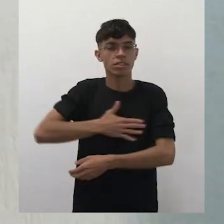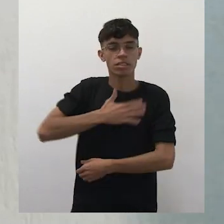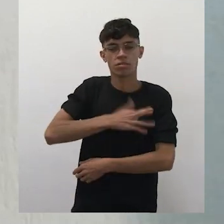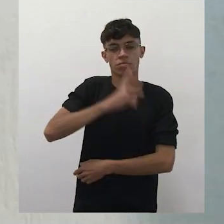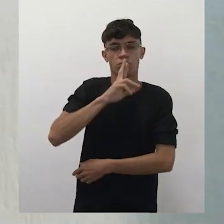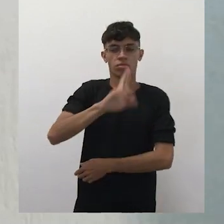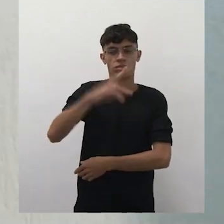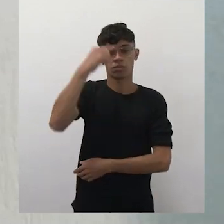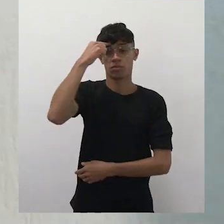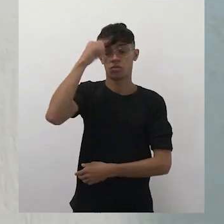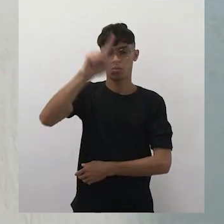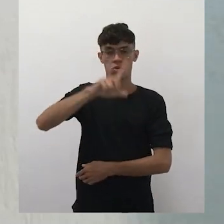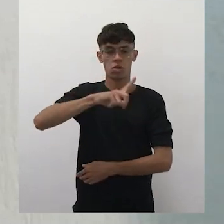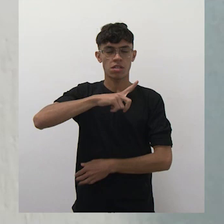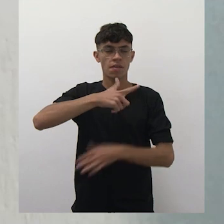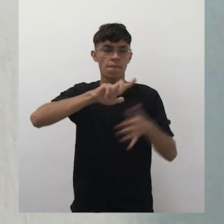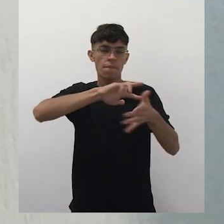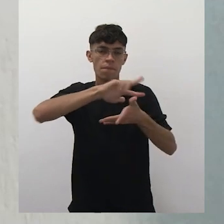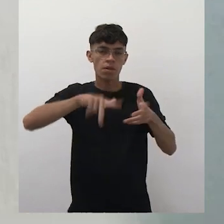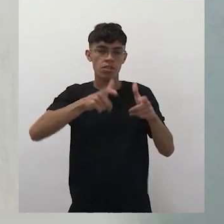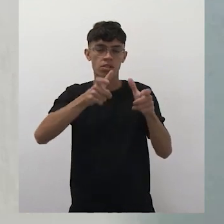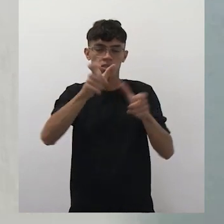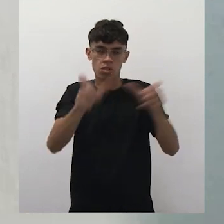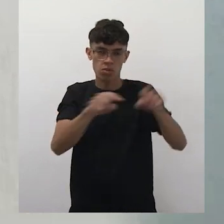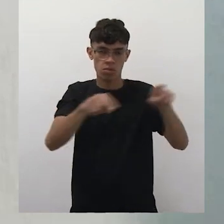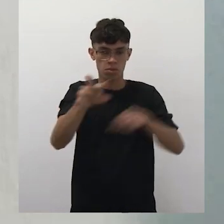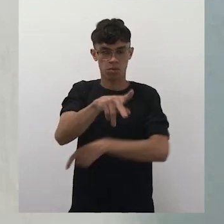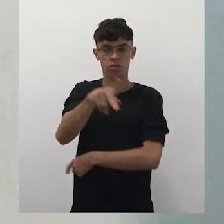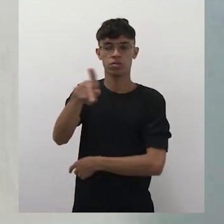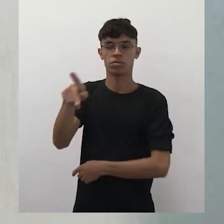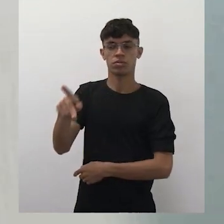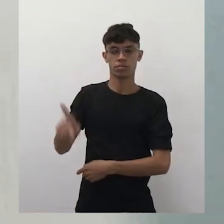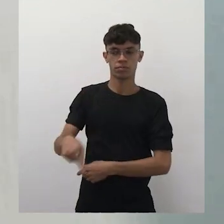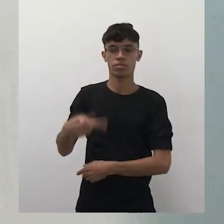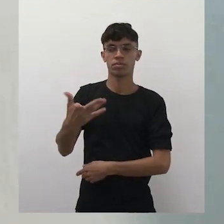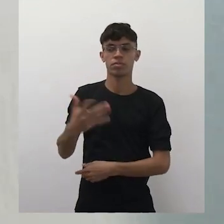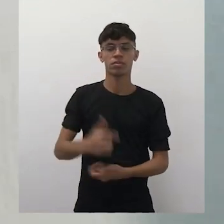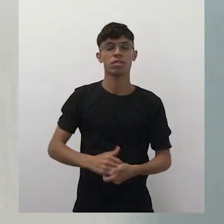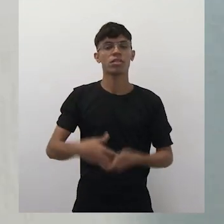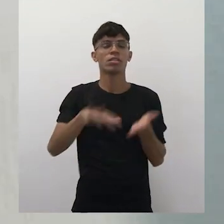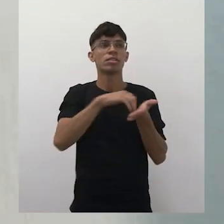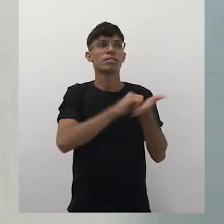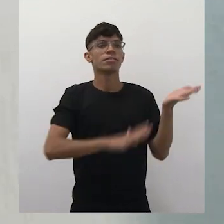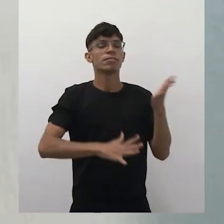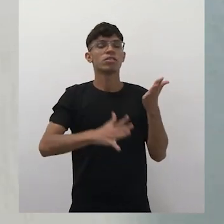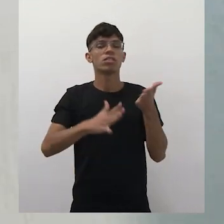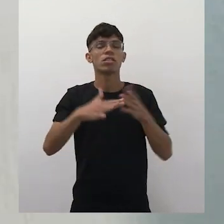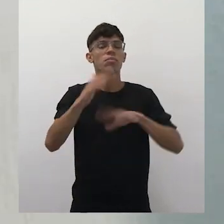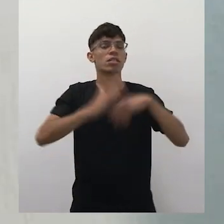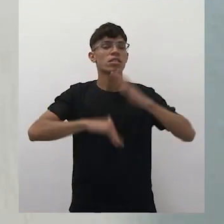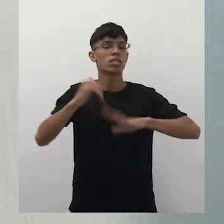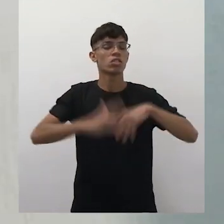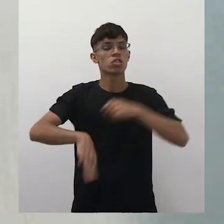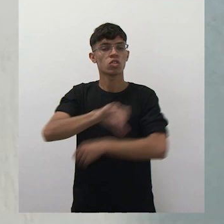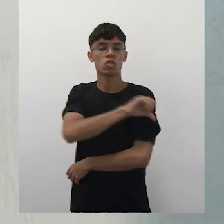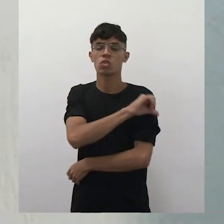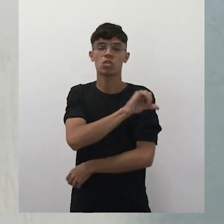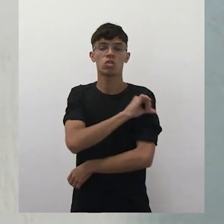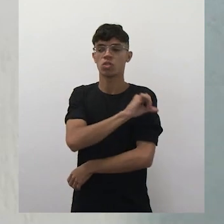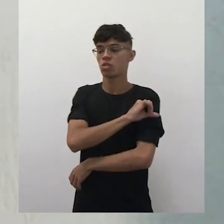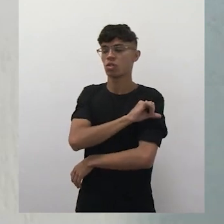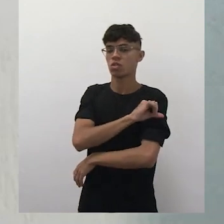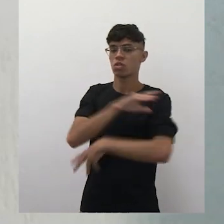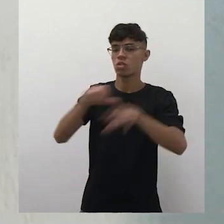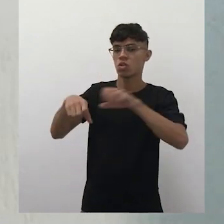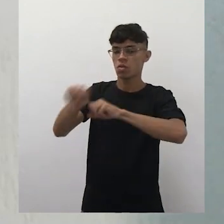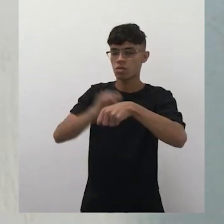uma dúvida de vários professores aqui sobre a habilidade do nono ano. Nós não trouxemos para essa formação a